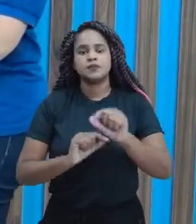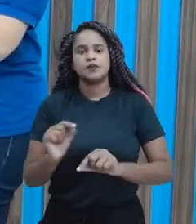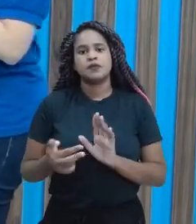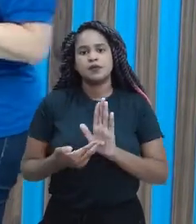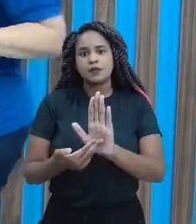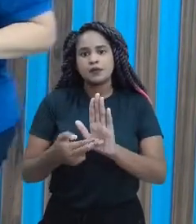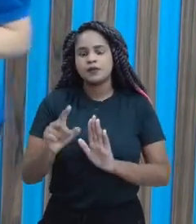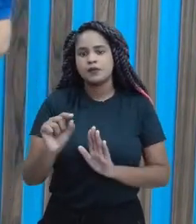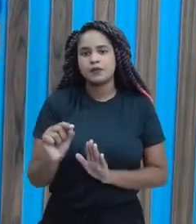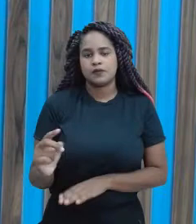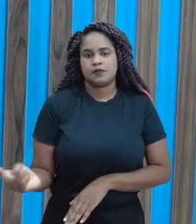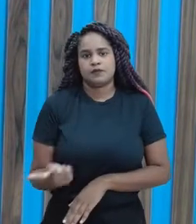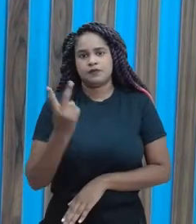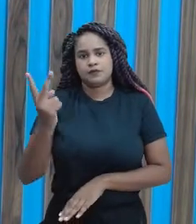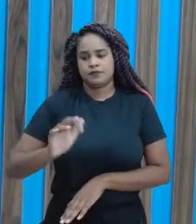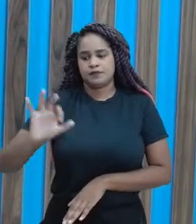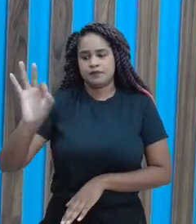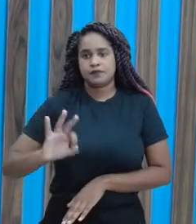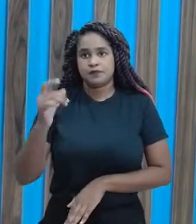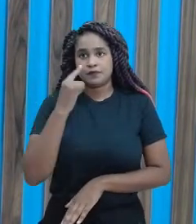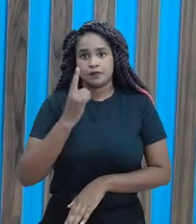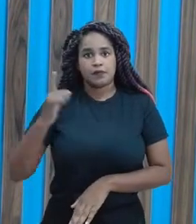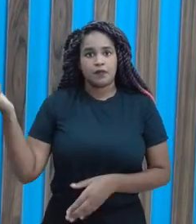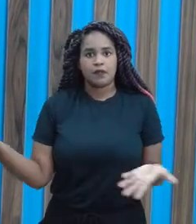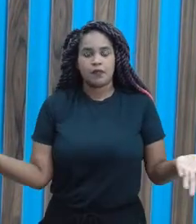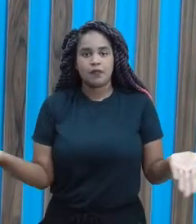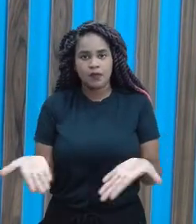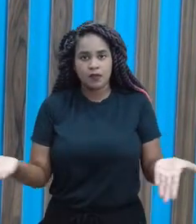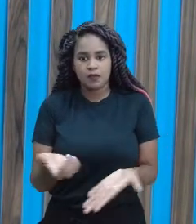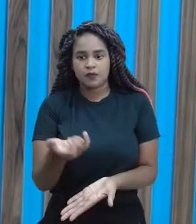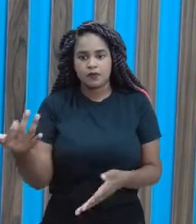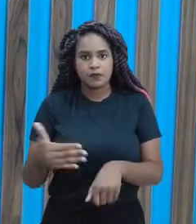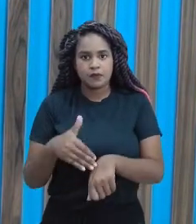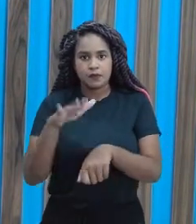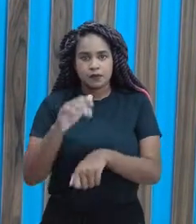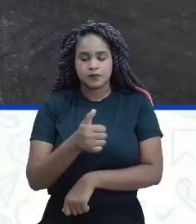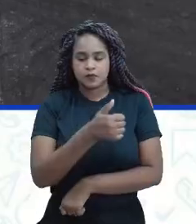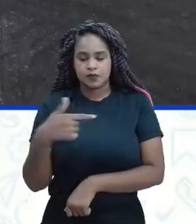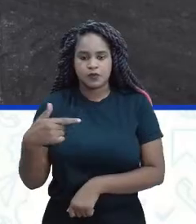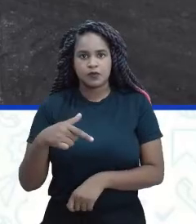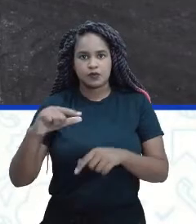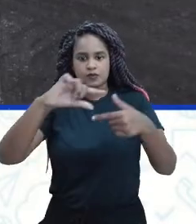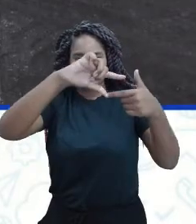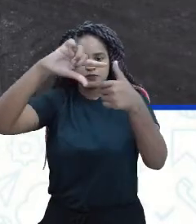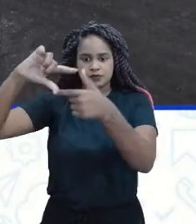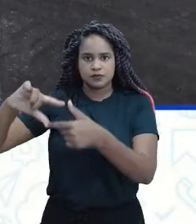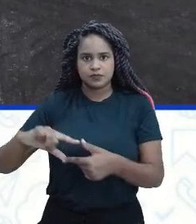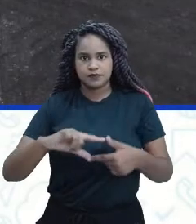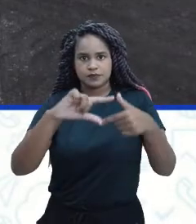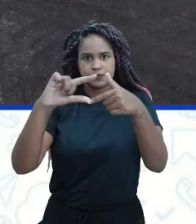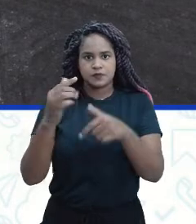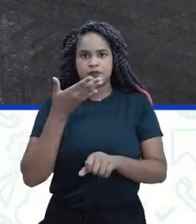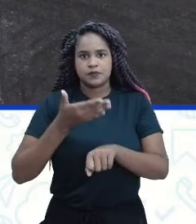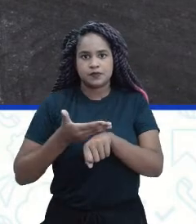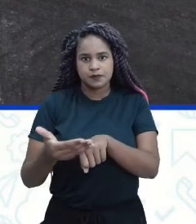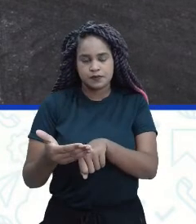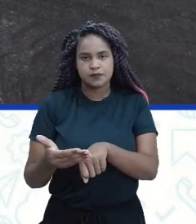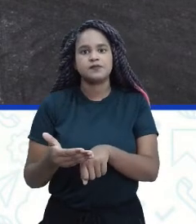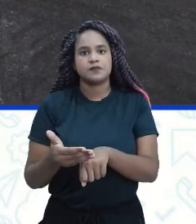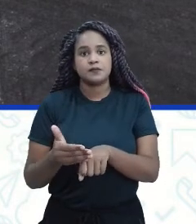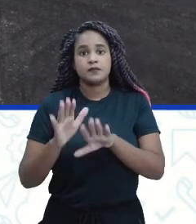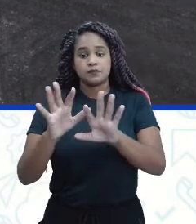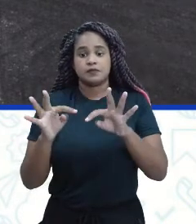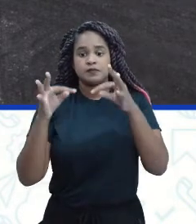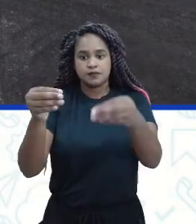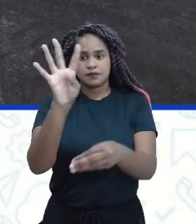gente já tem uma quantidade mais espalhada, 2, 4, 6, 8, 10, 12 quadradinhos que estão ali pintadinhos, de um total de